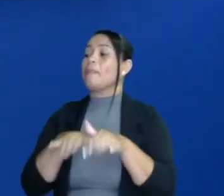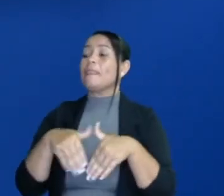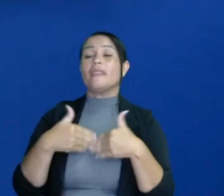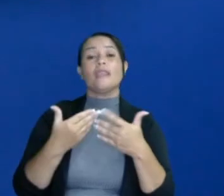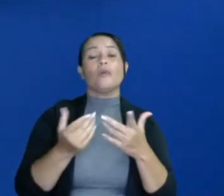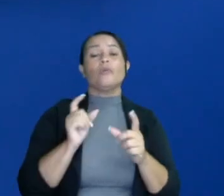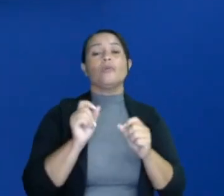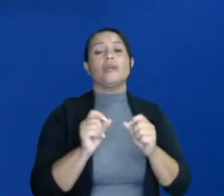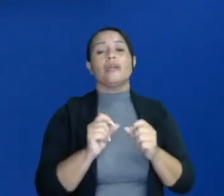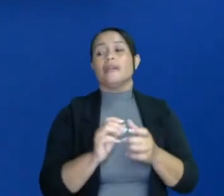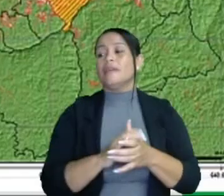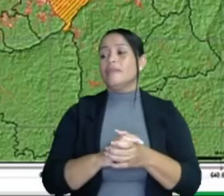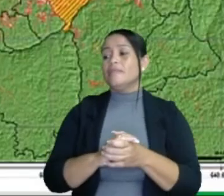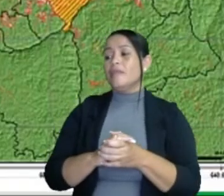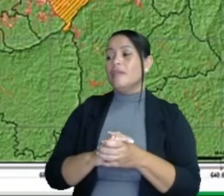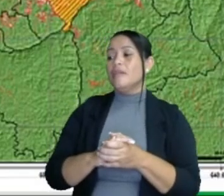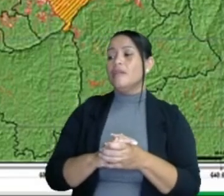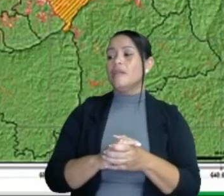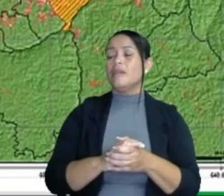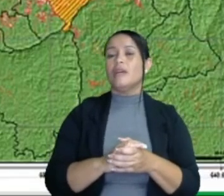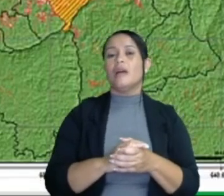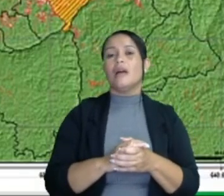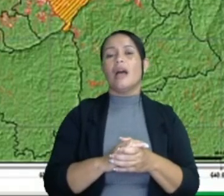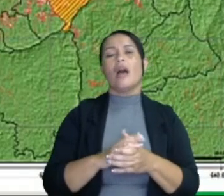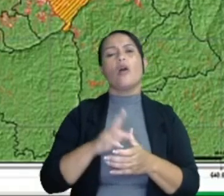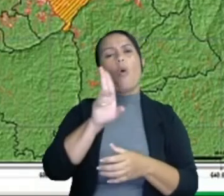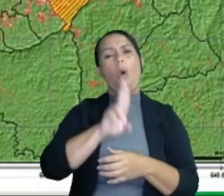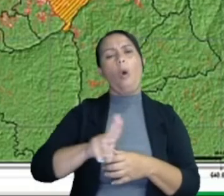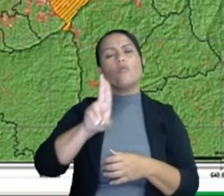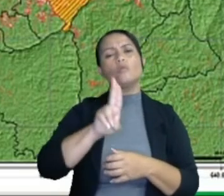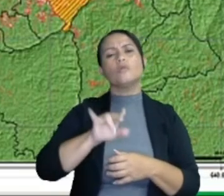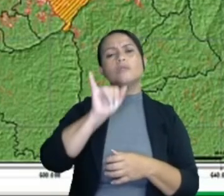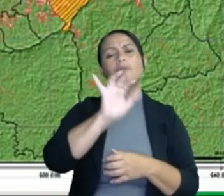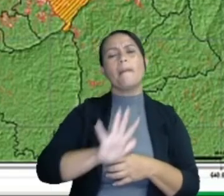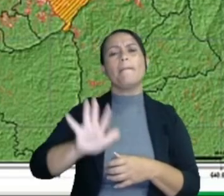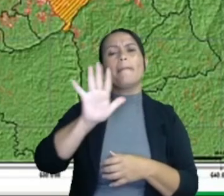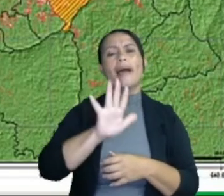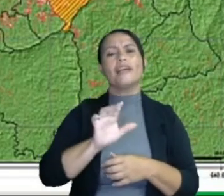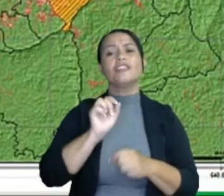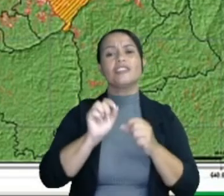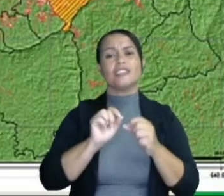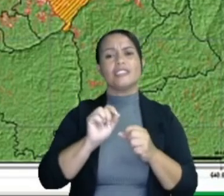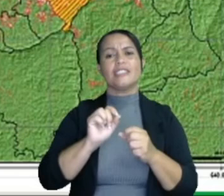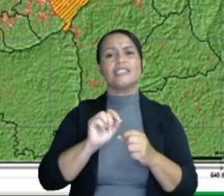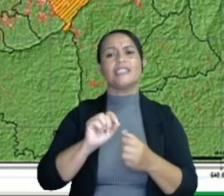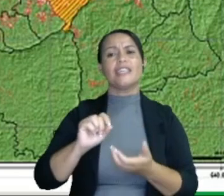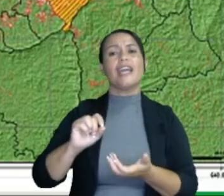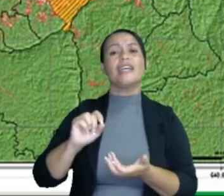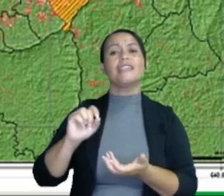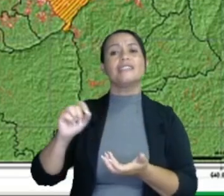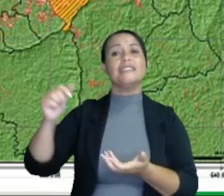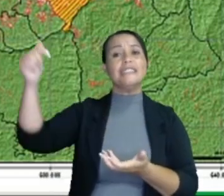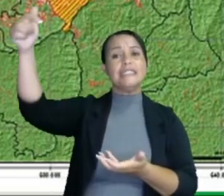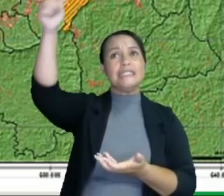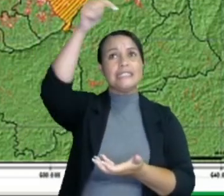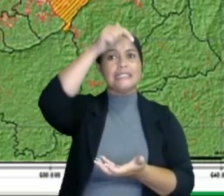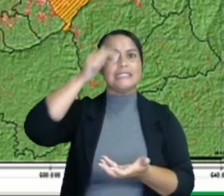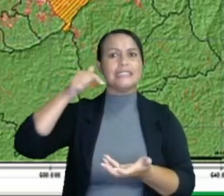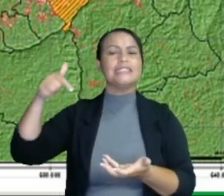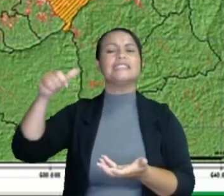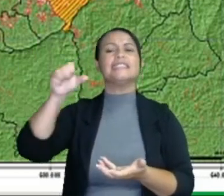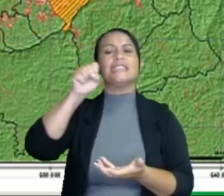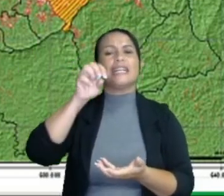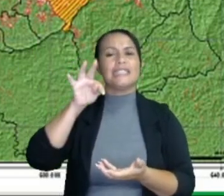aí, em decorrência da utilização dessas imagens de satélite, você vai ter, como eu falei, o trabalho, o processamento